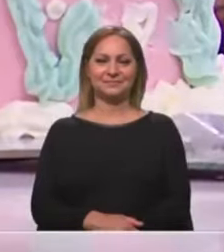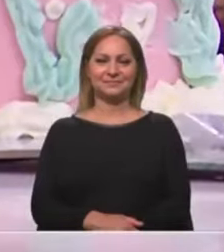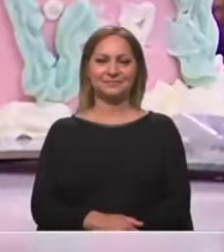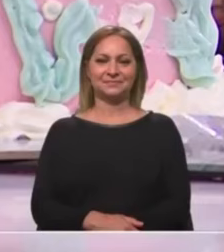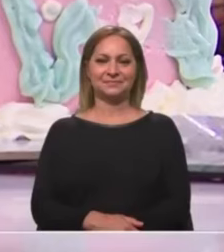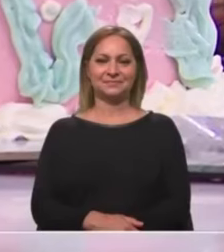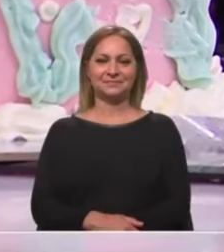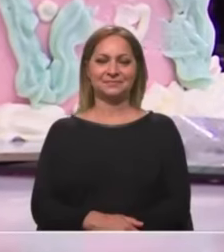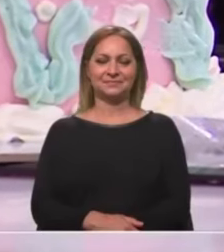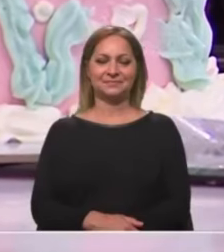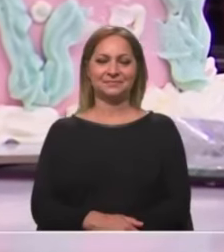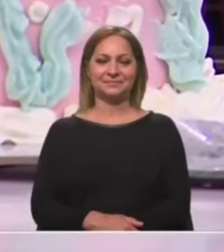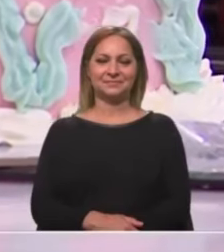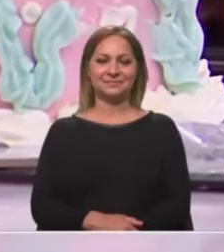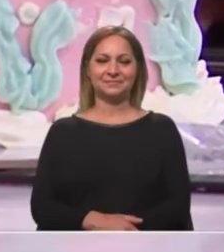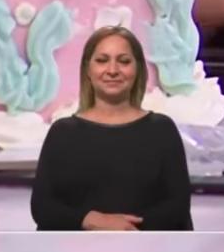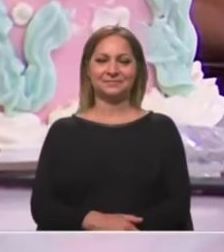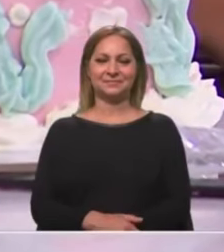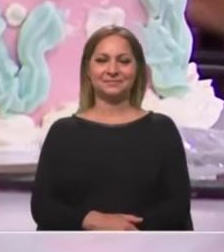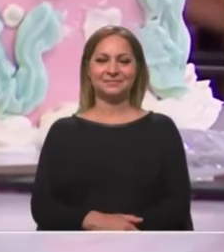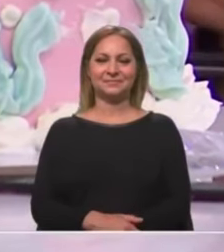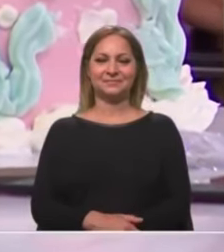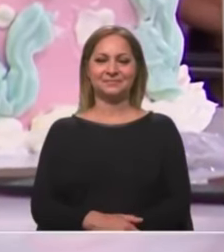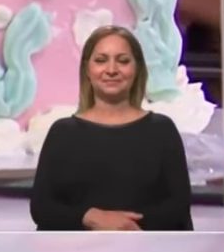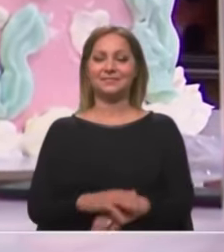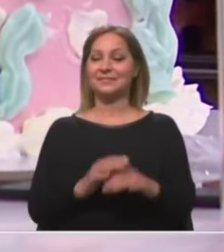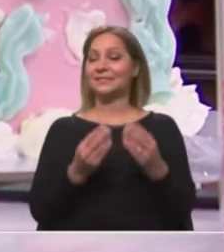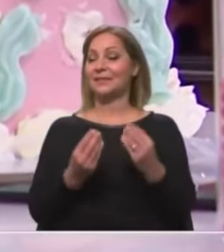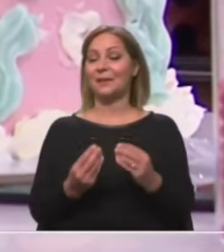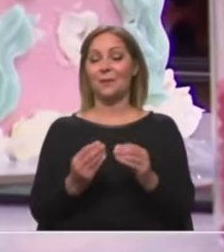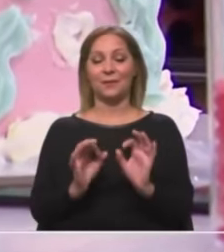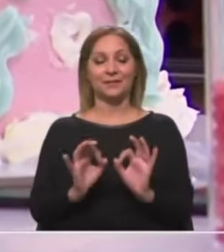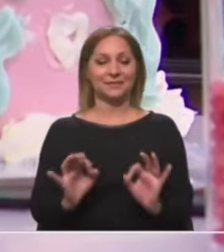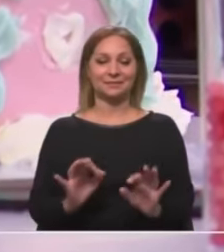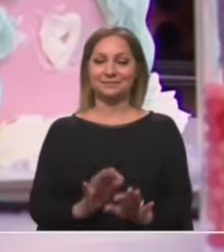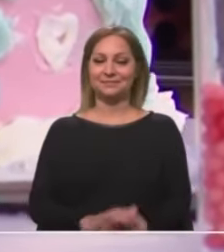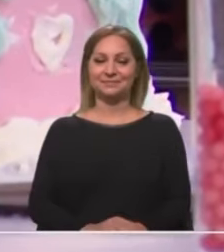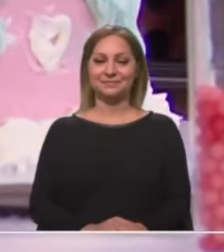Pô, mais um bocadinho de pressão. Está ótimo!